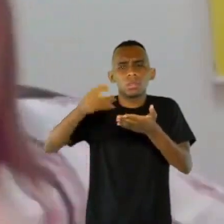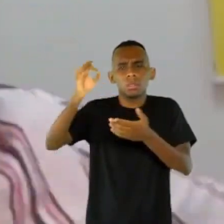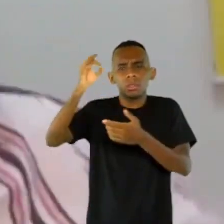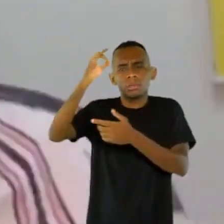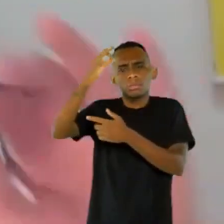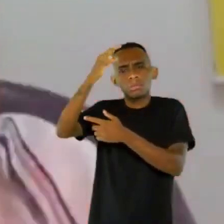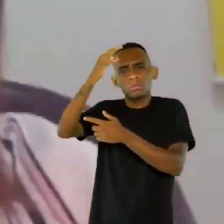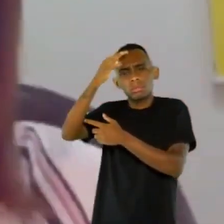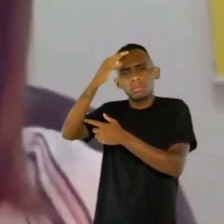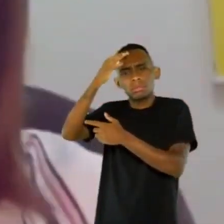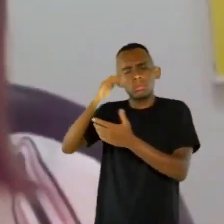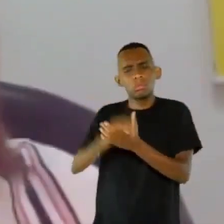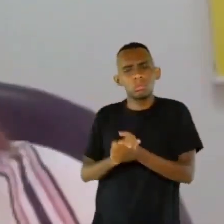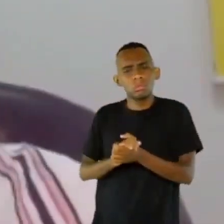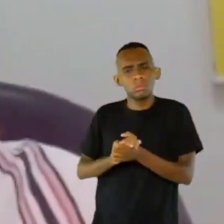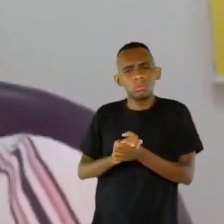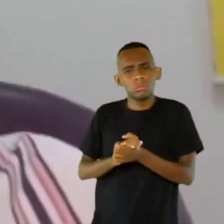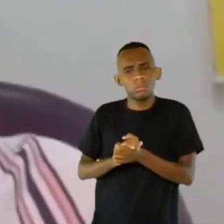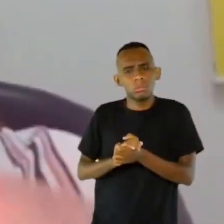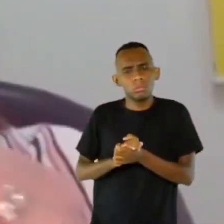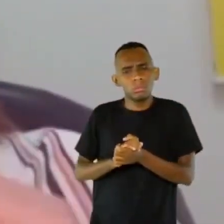entendeu? E